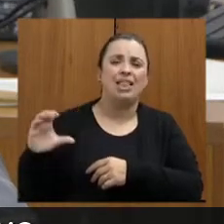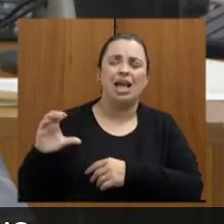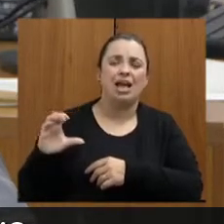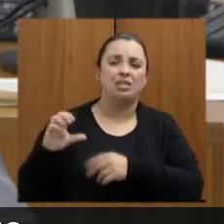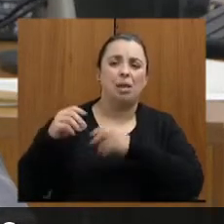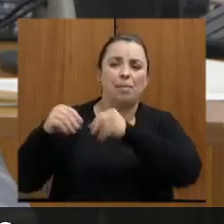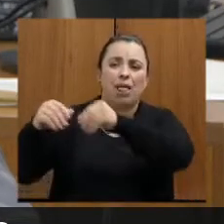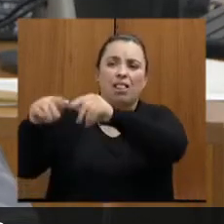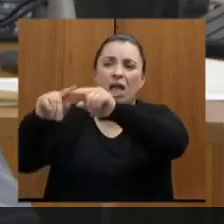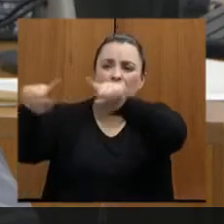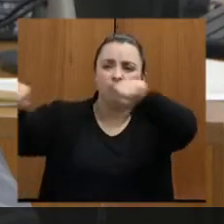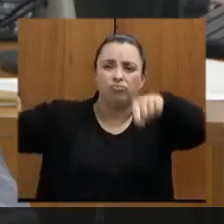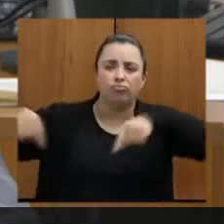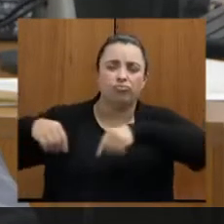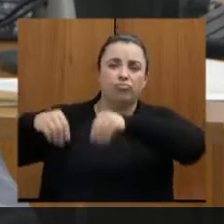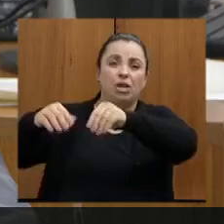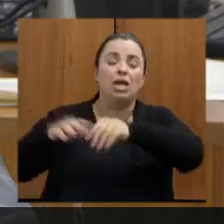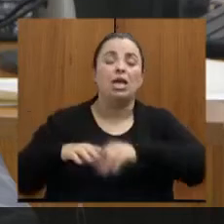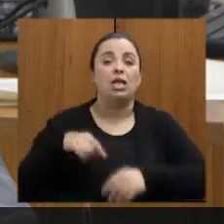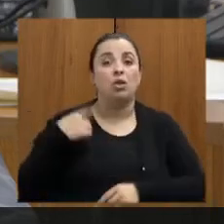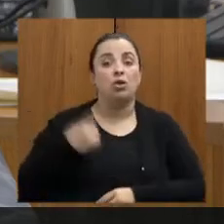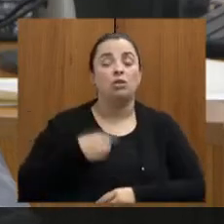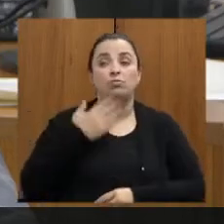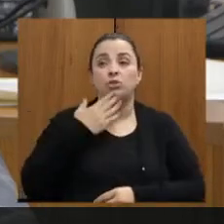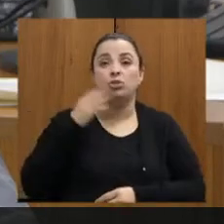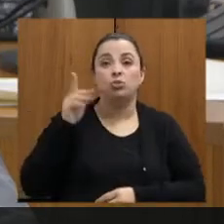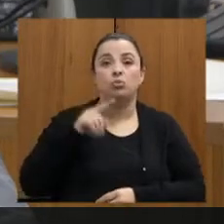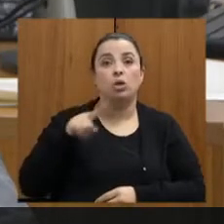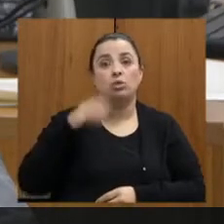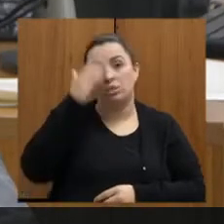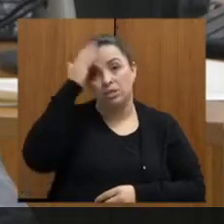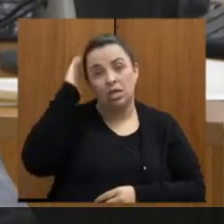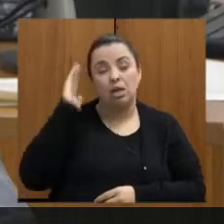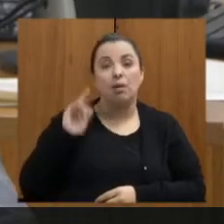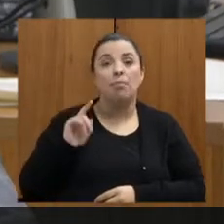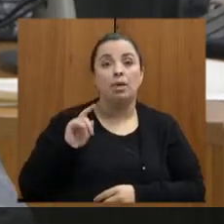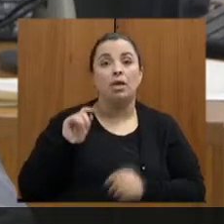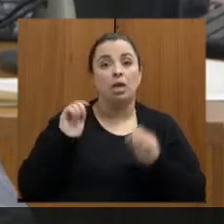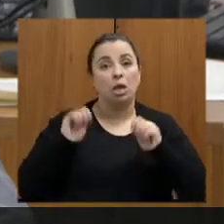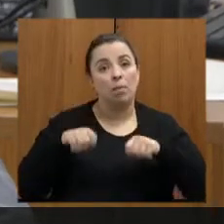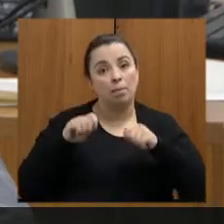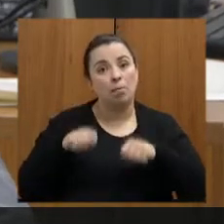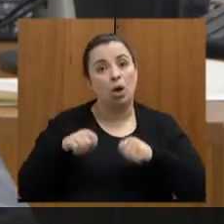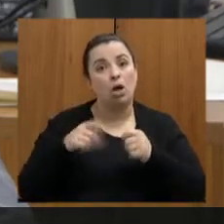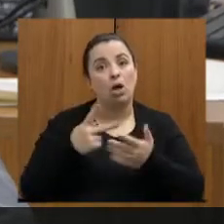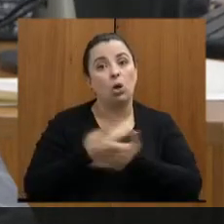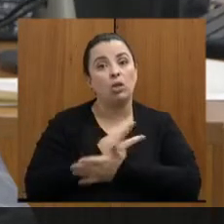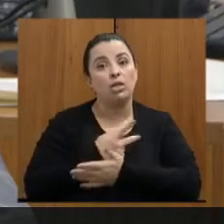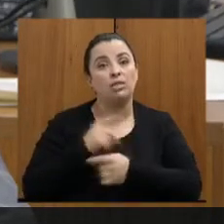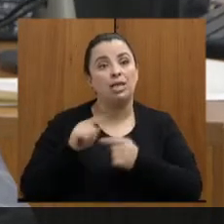é junto à para o governador Zema para que possa na próxima